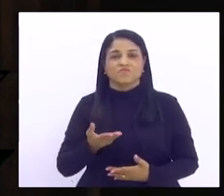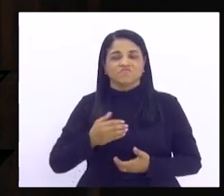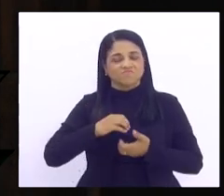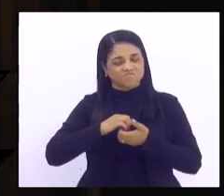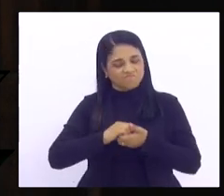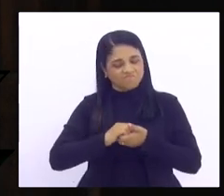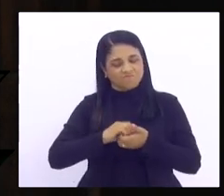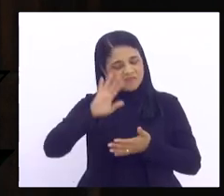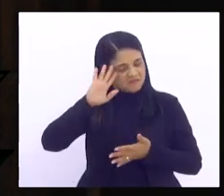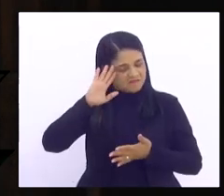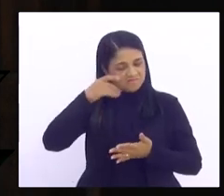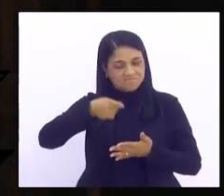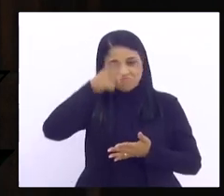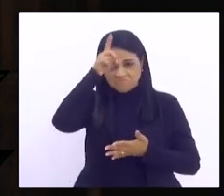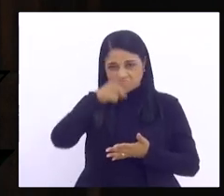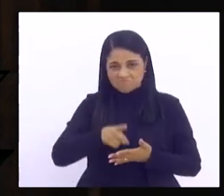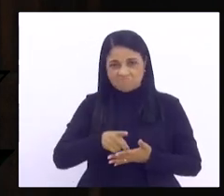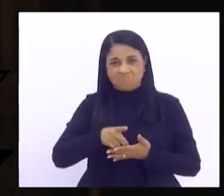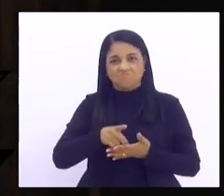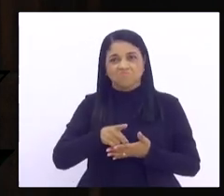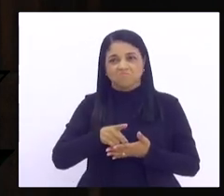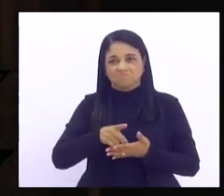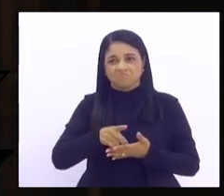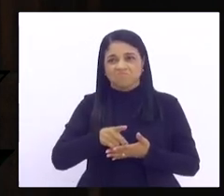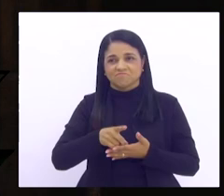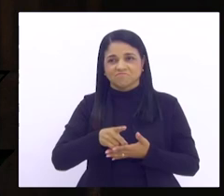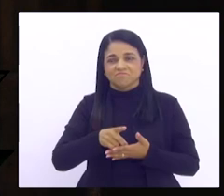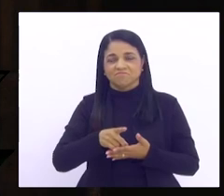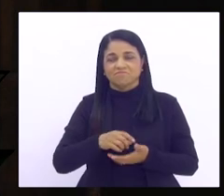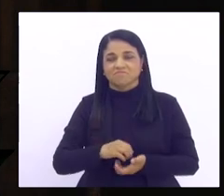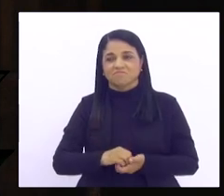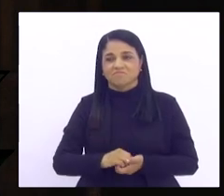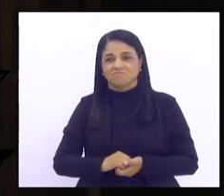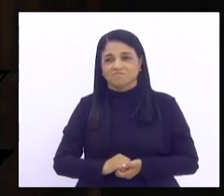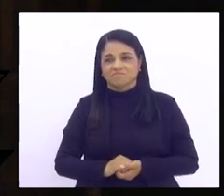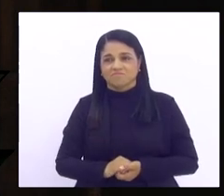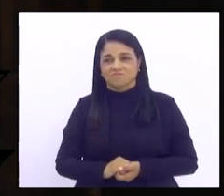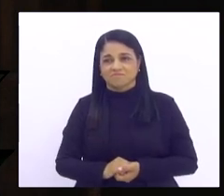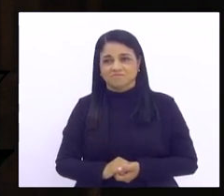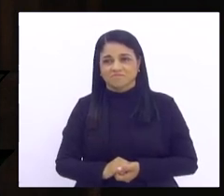cumprindo o dever de amamentar o neném, por isso que ela não está aí agora,